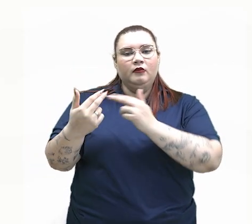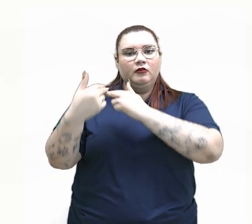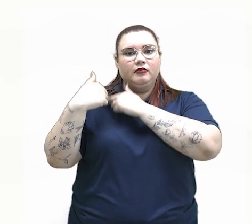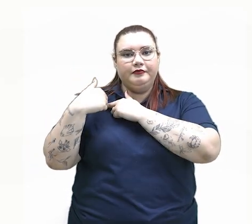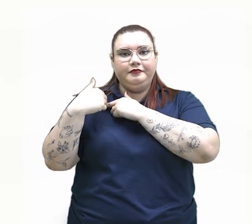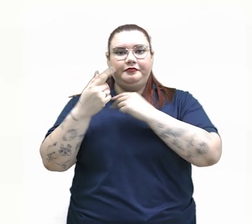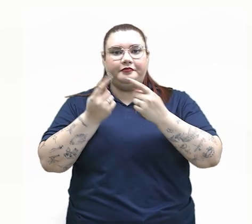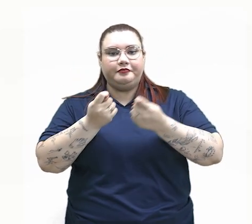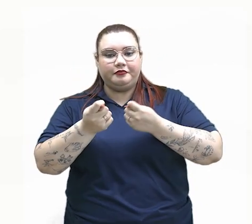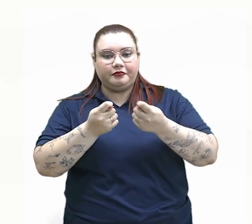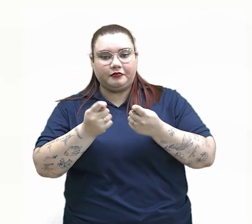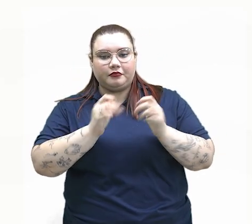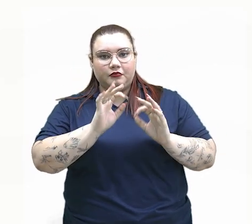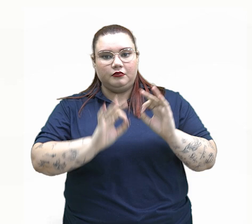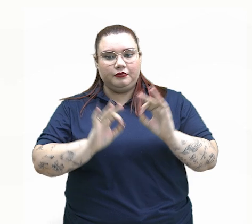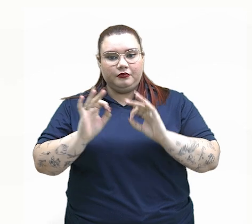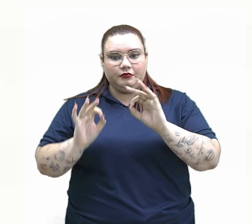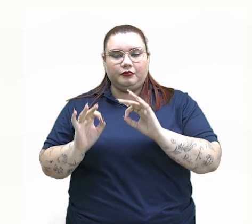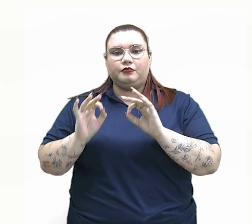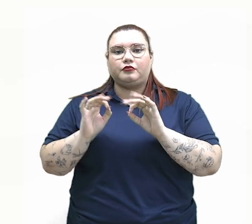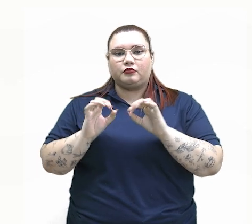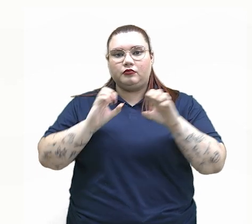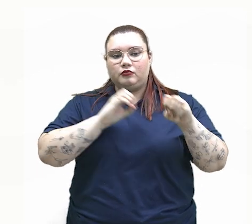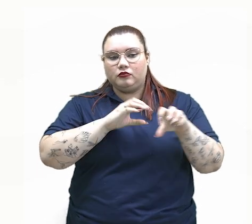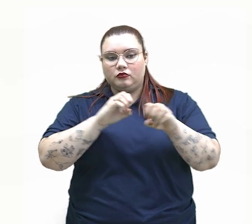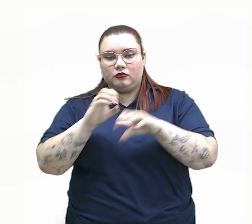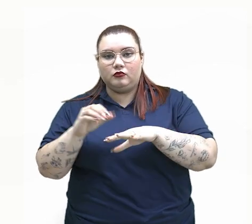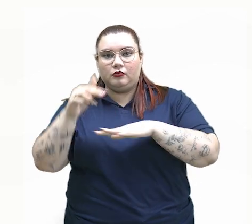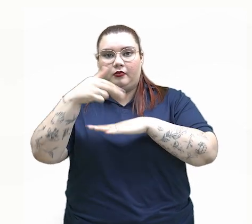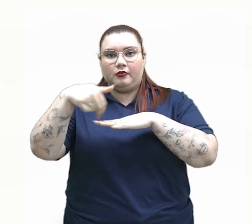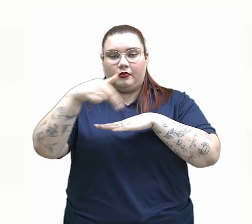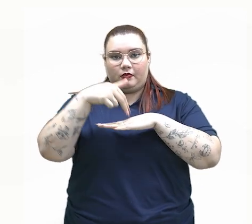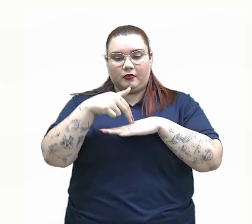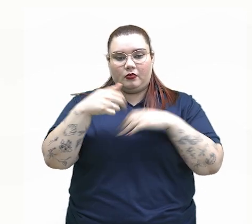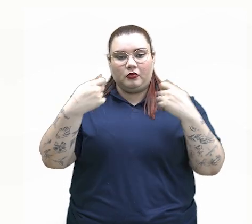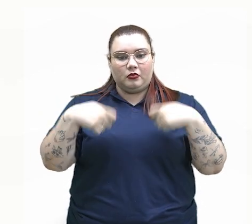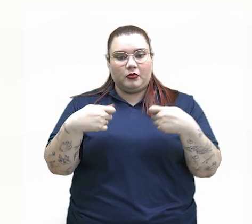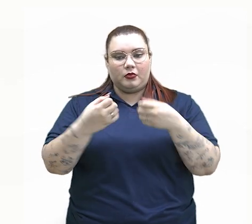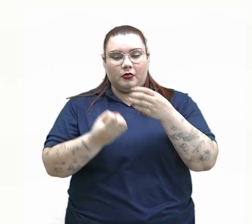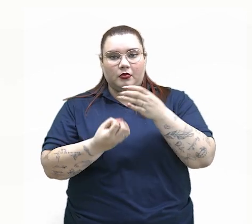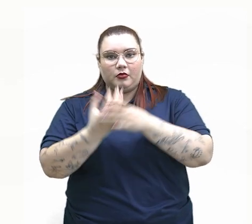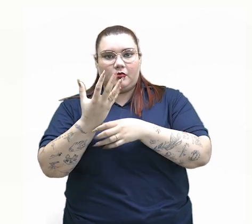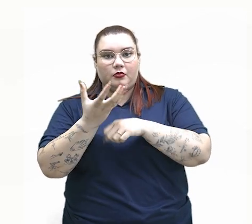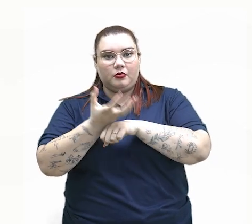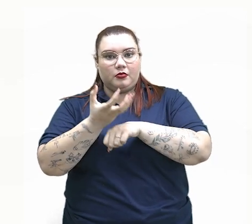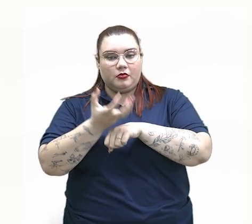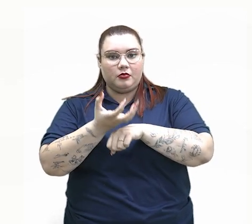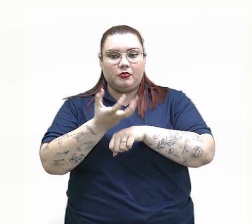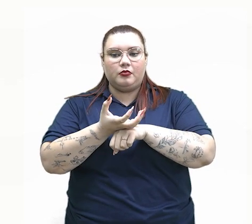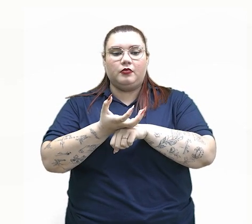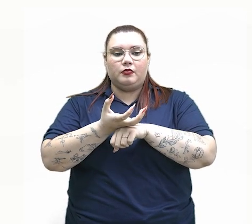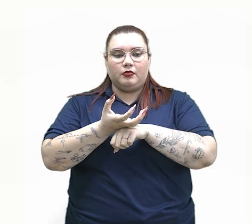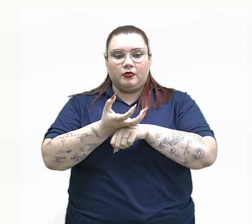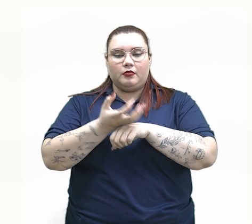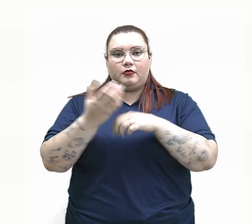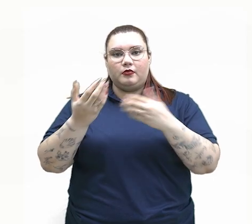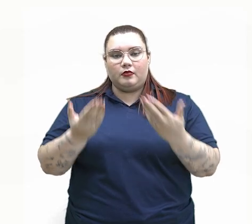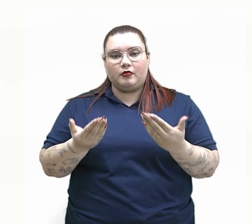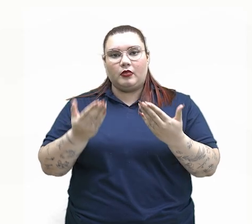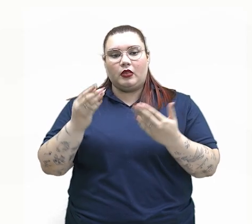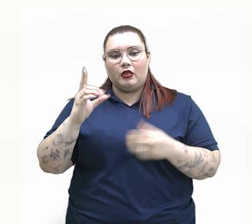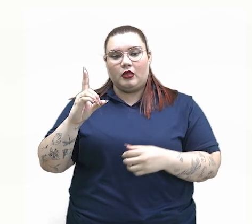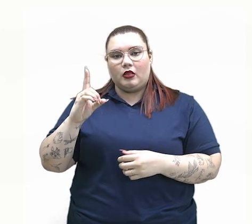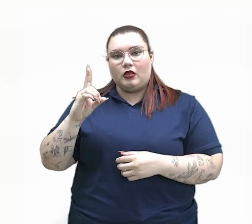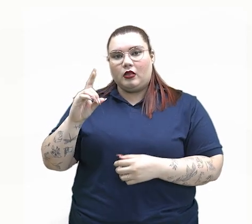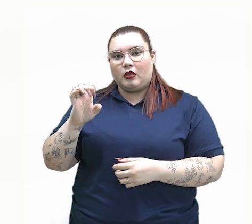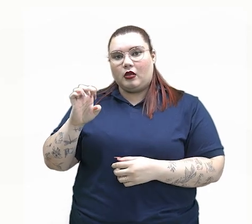coordenar diretrizes do ensino na nação. Deve criar um componente curricular. Então, esse